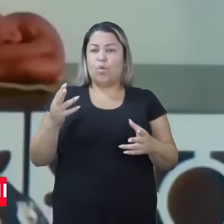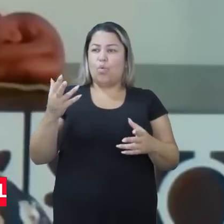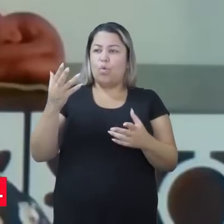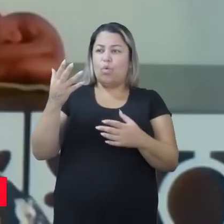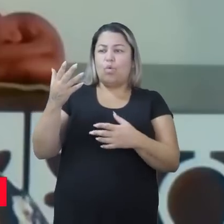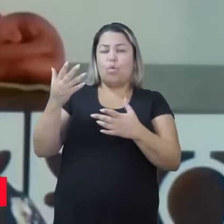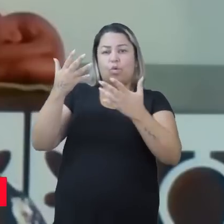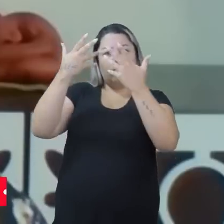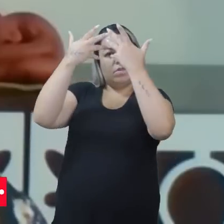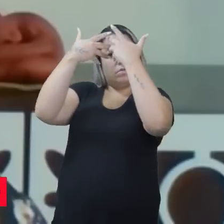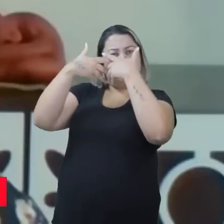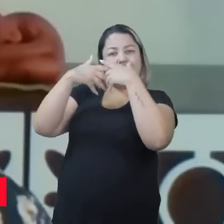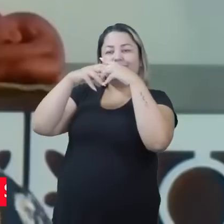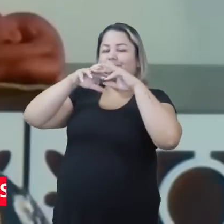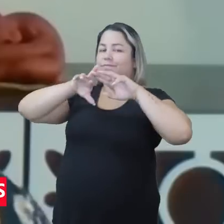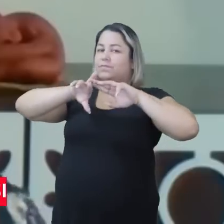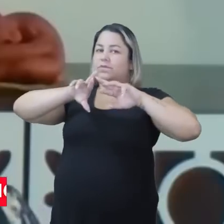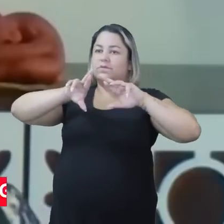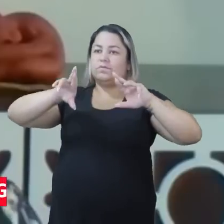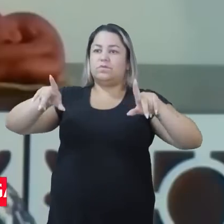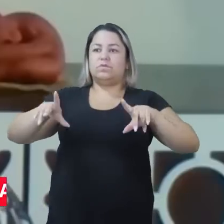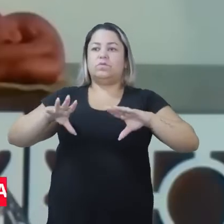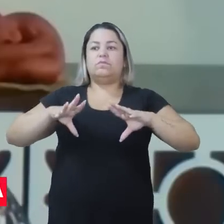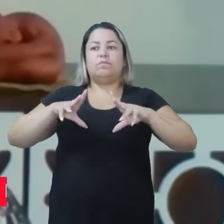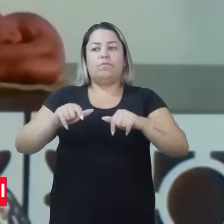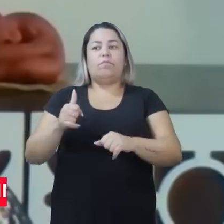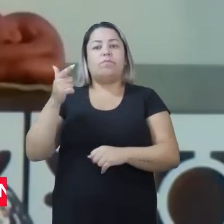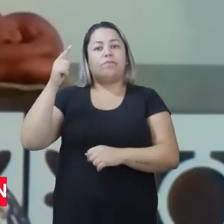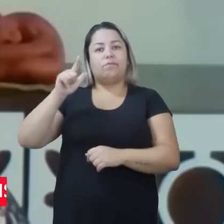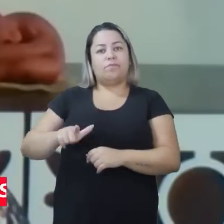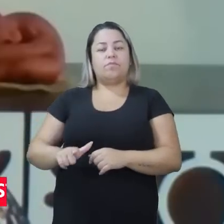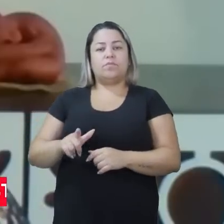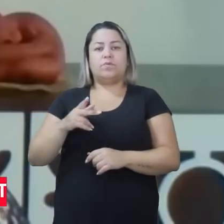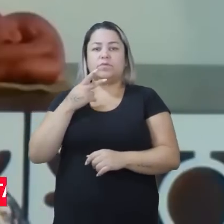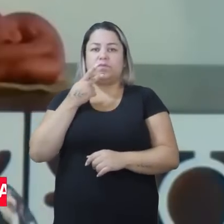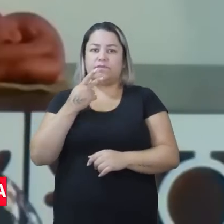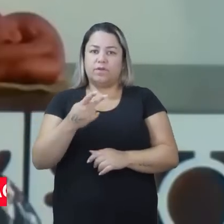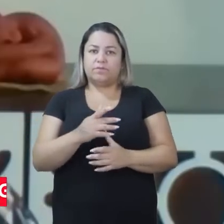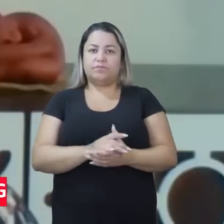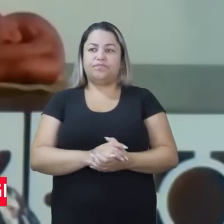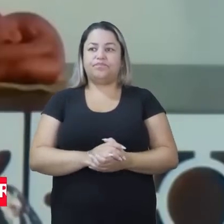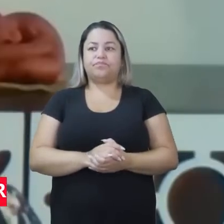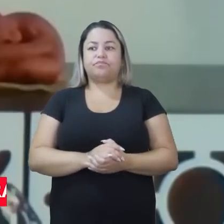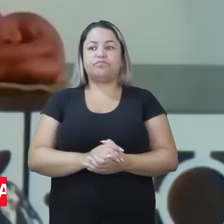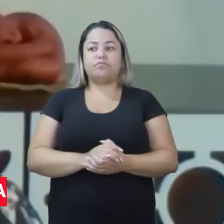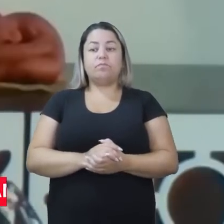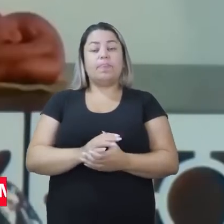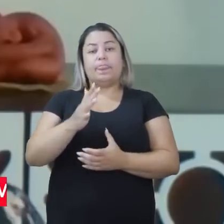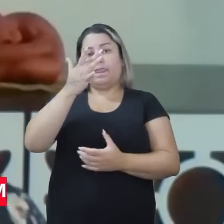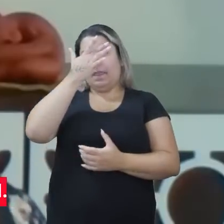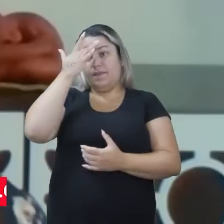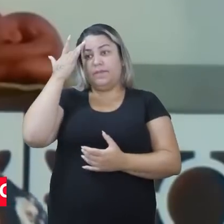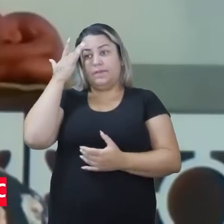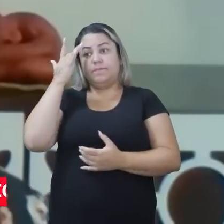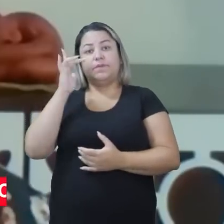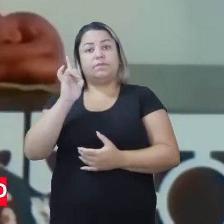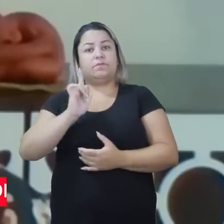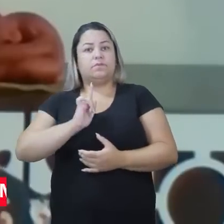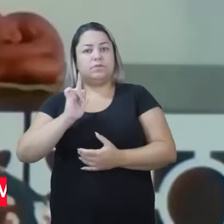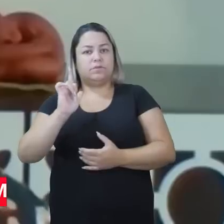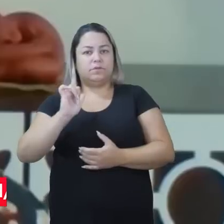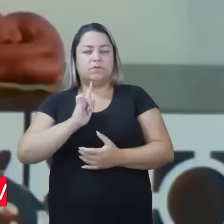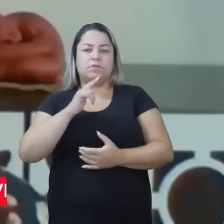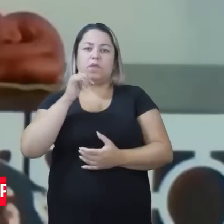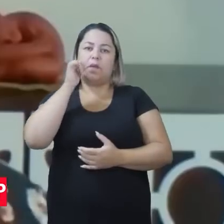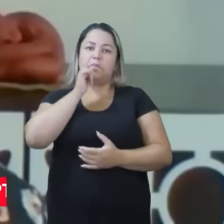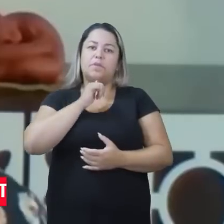racionalidade não é muito diferente de todas essas outras que você está mencionando aí. Pessoas que receberam, essa moça